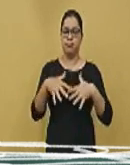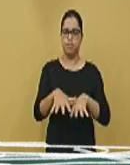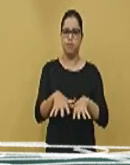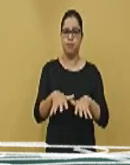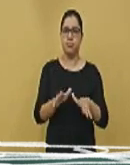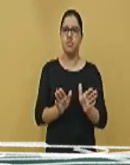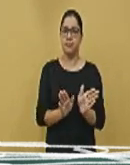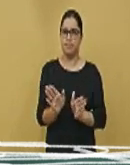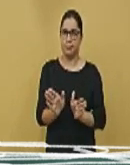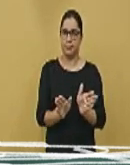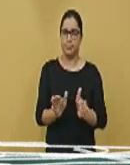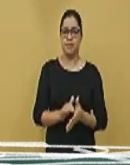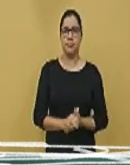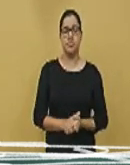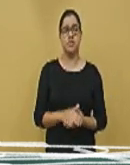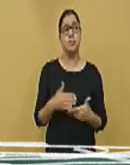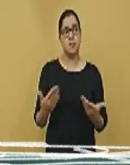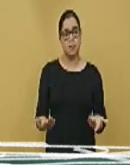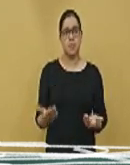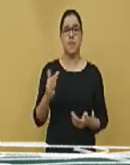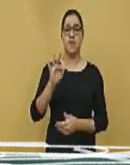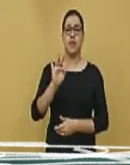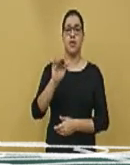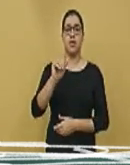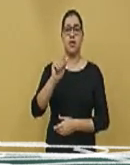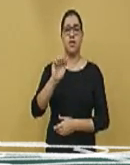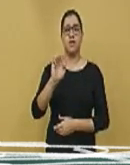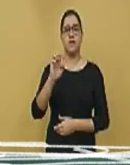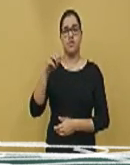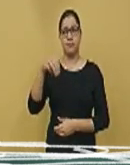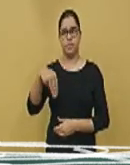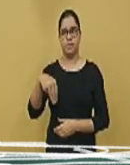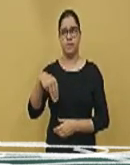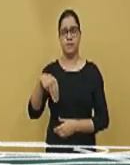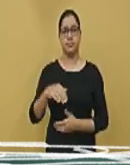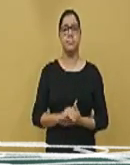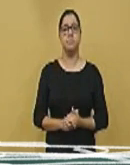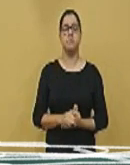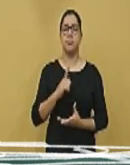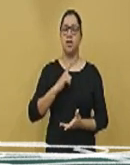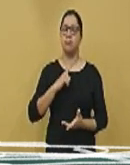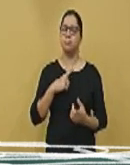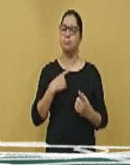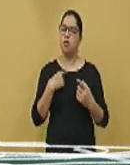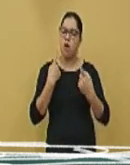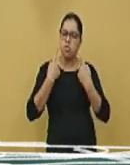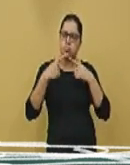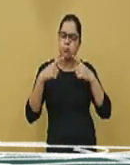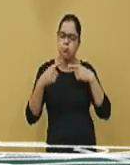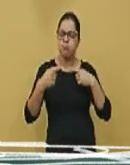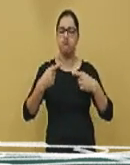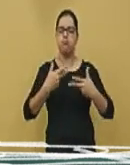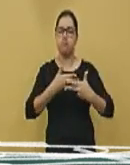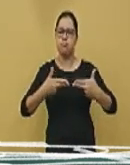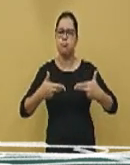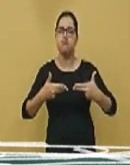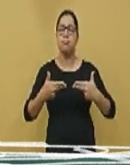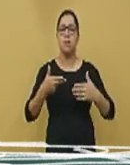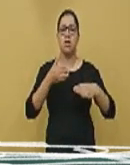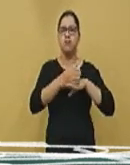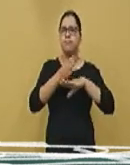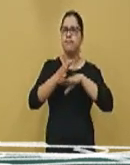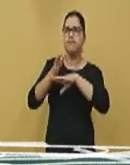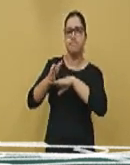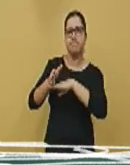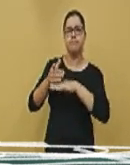que a FAEM utilizou o núcleo, né? Conversou bastante, dialogou, tivemos visitas do núcleo na Faculdade de